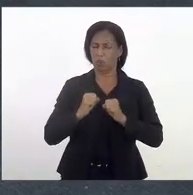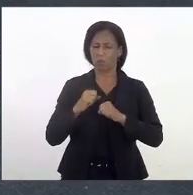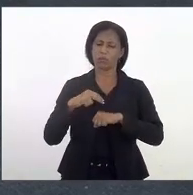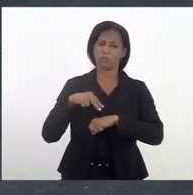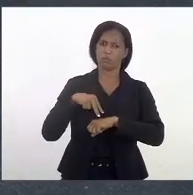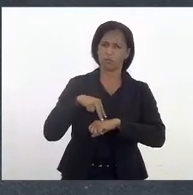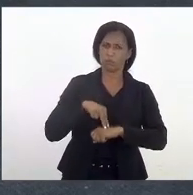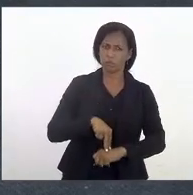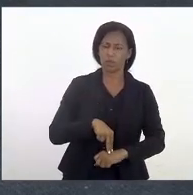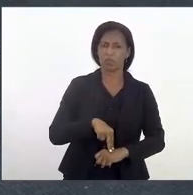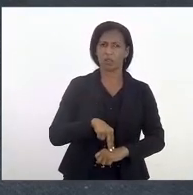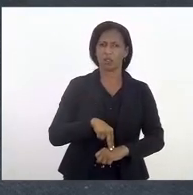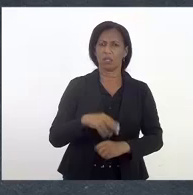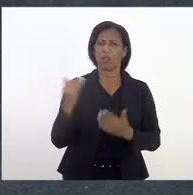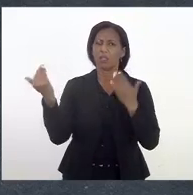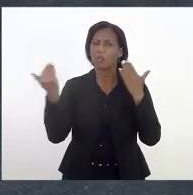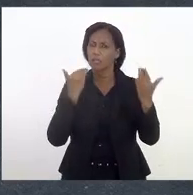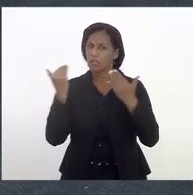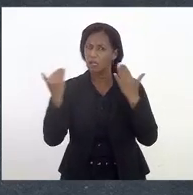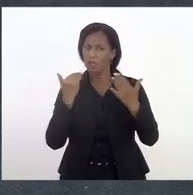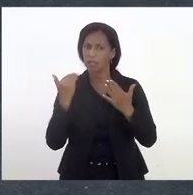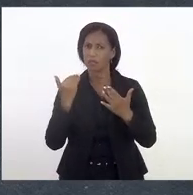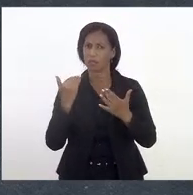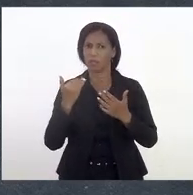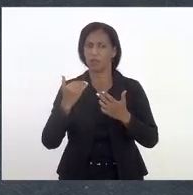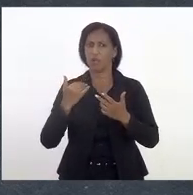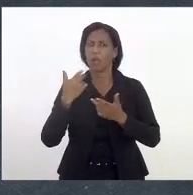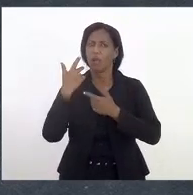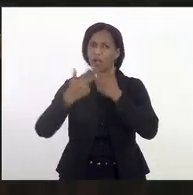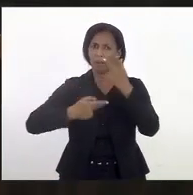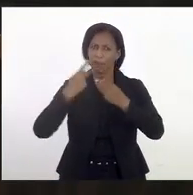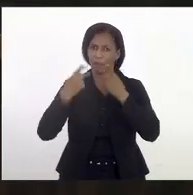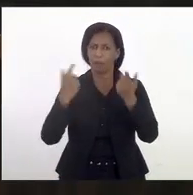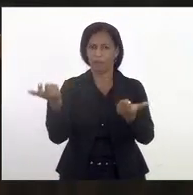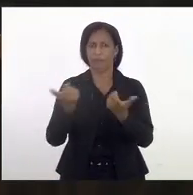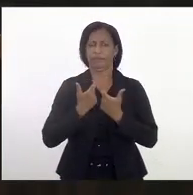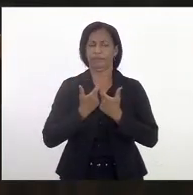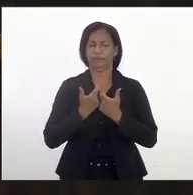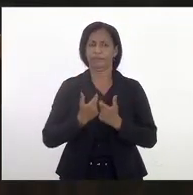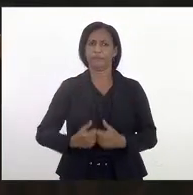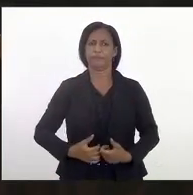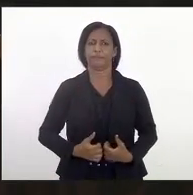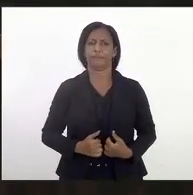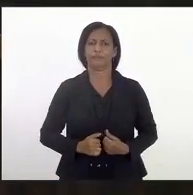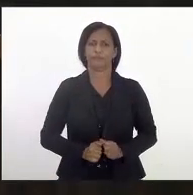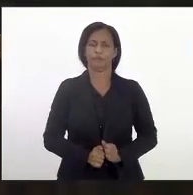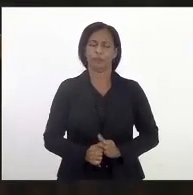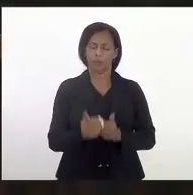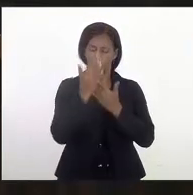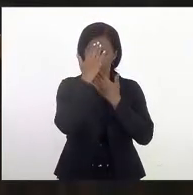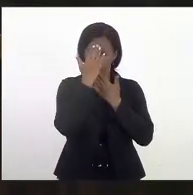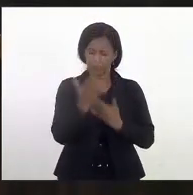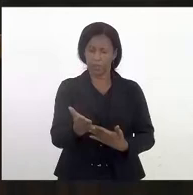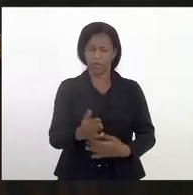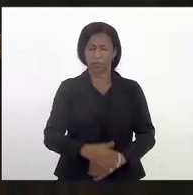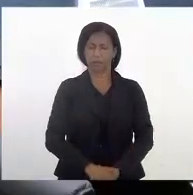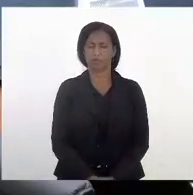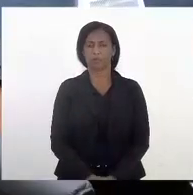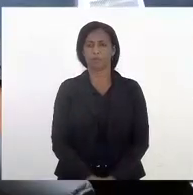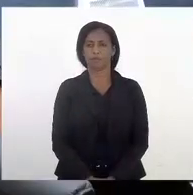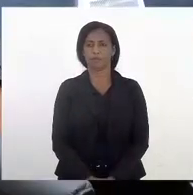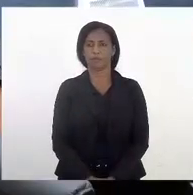em relação às críticas recebidas Obrigada prima a palavra Deputado Flávio